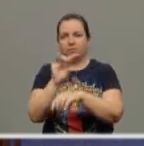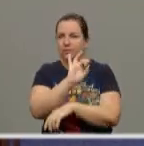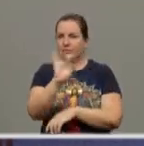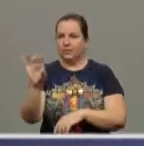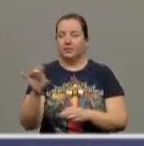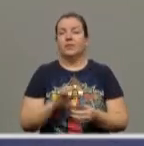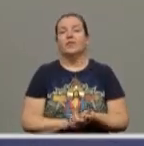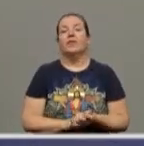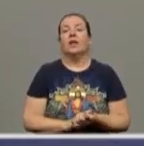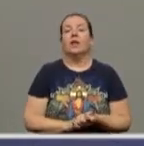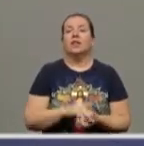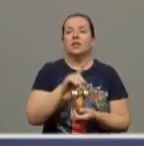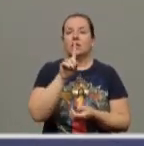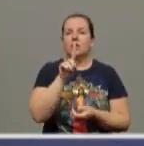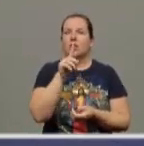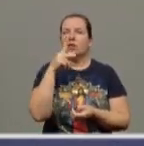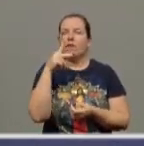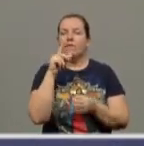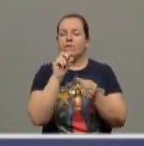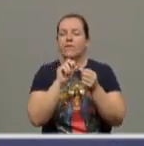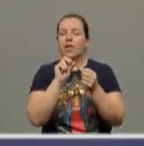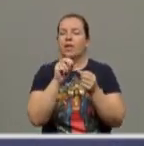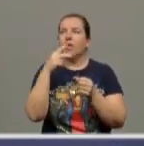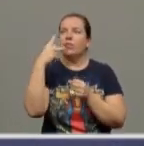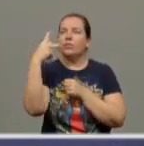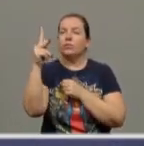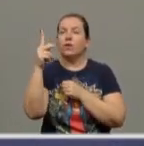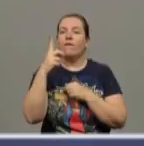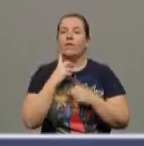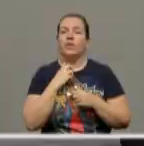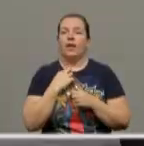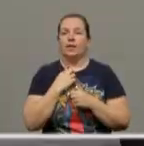é: seja feita a